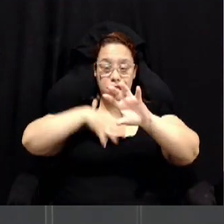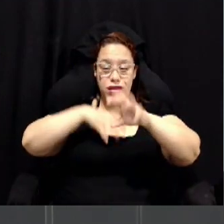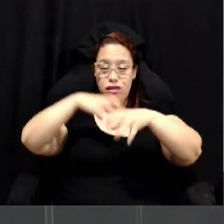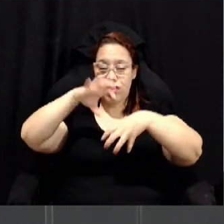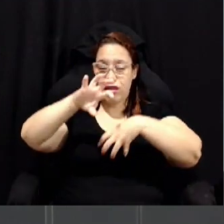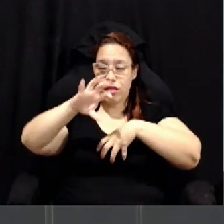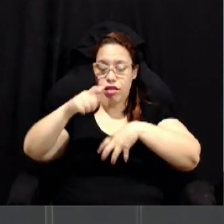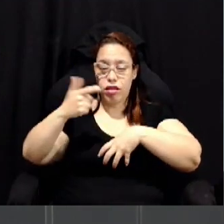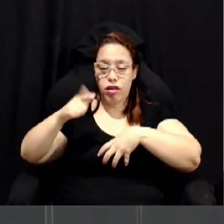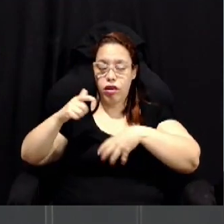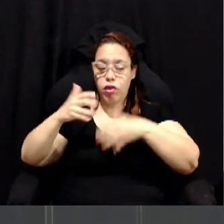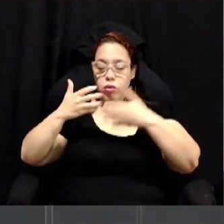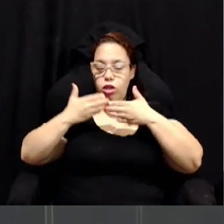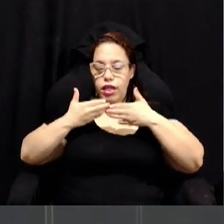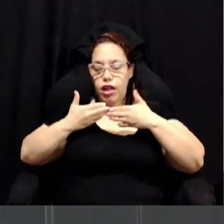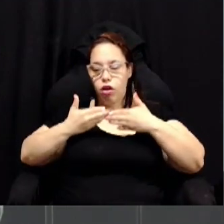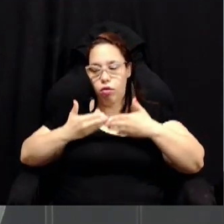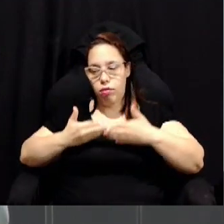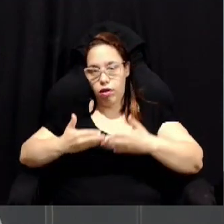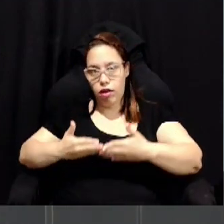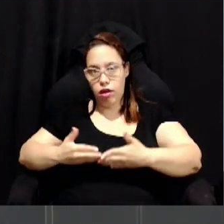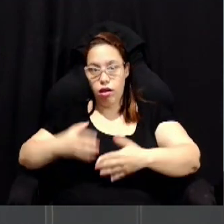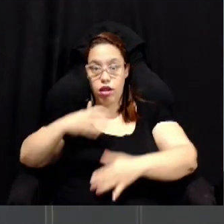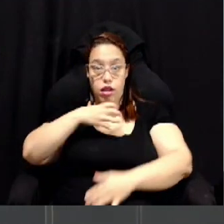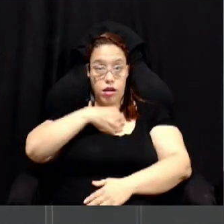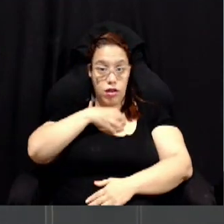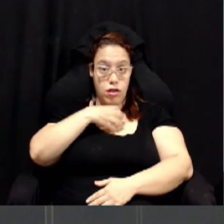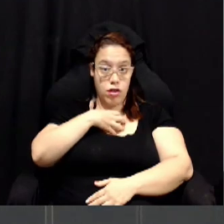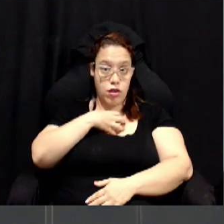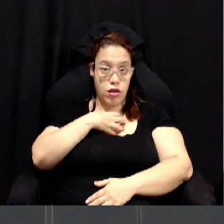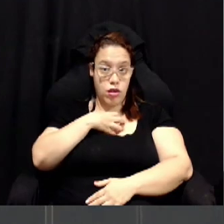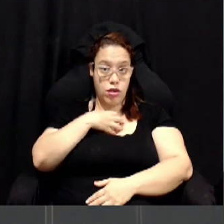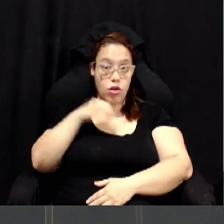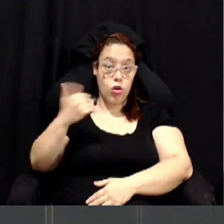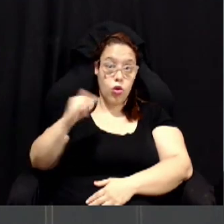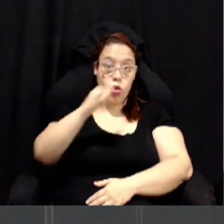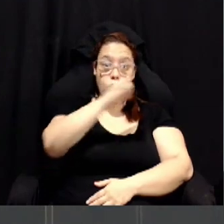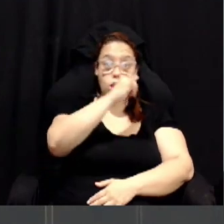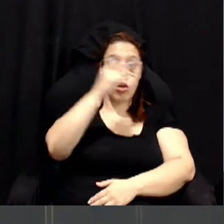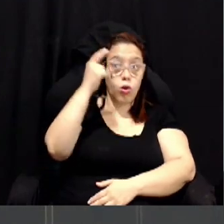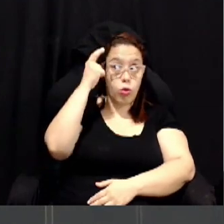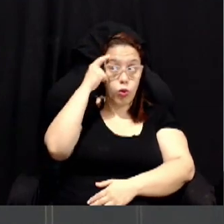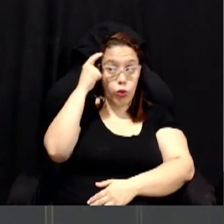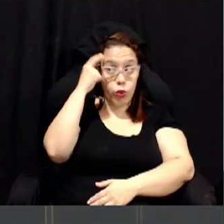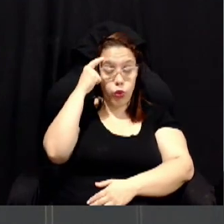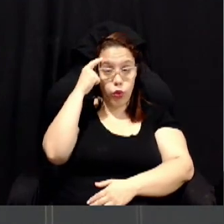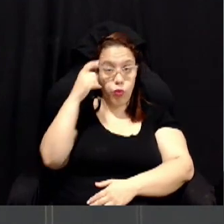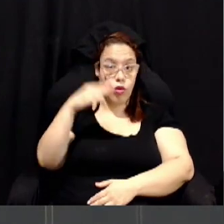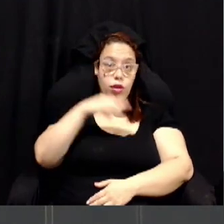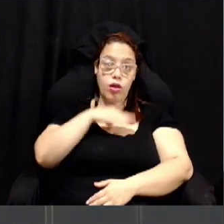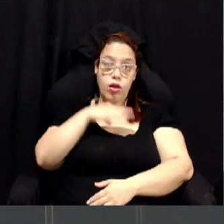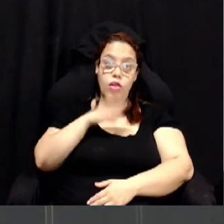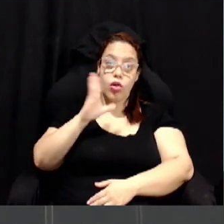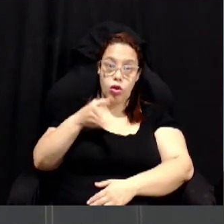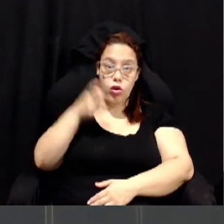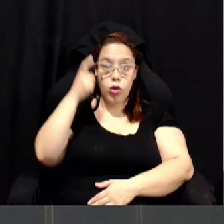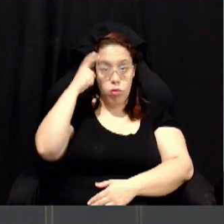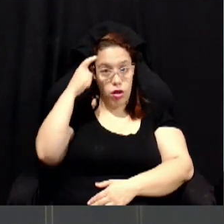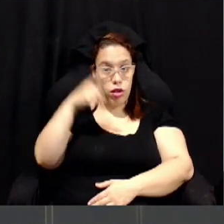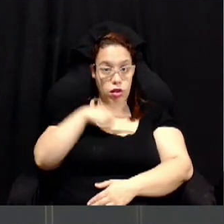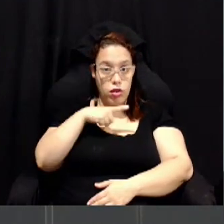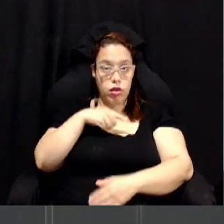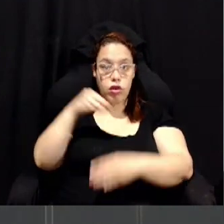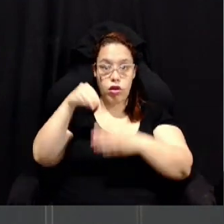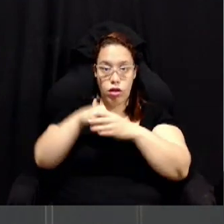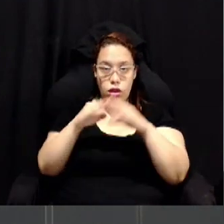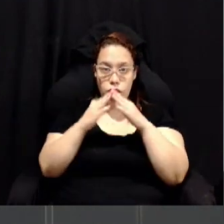criança, né? Esses espaços sensoriais que os aeroportos já estão pensando, né? E as cidades já estão pensando em ter dentro das escolas,